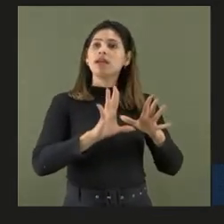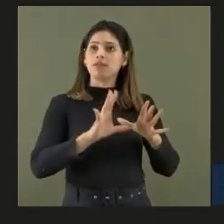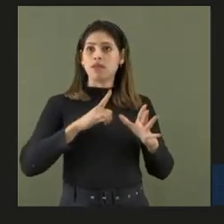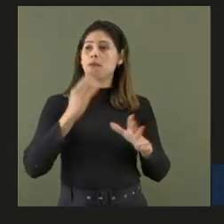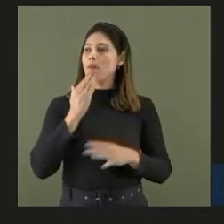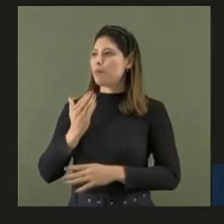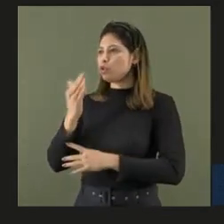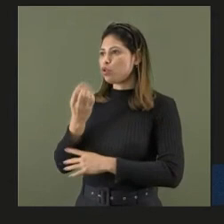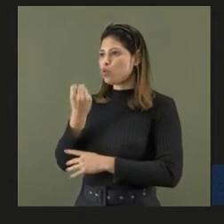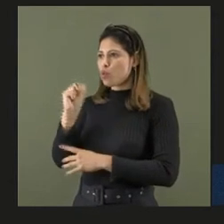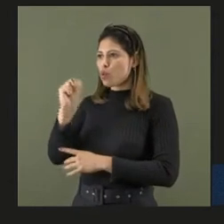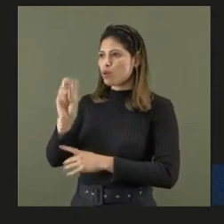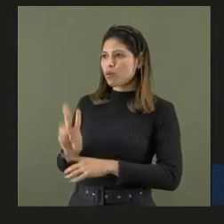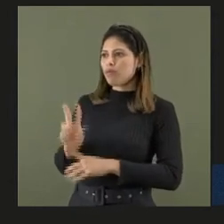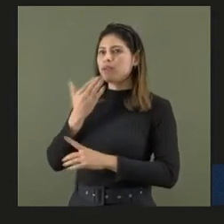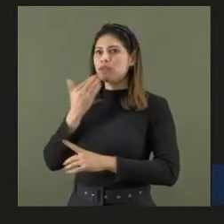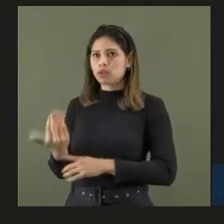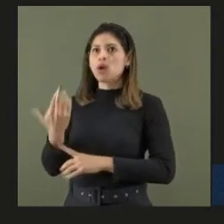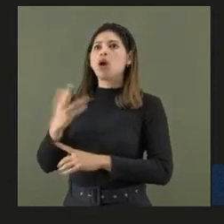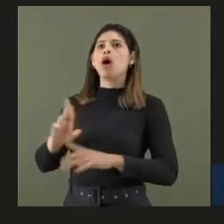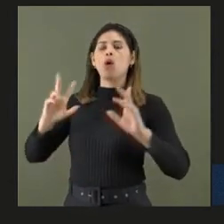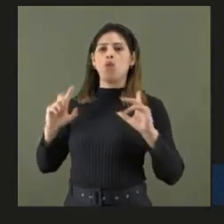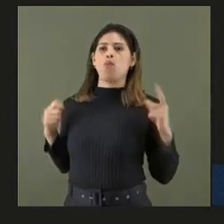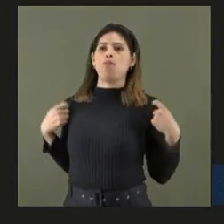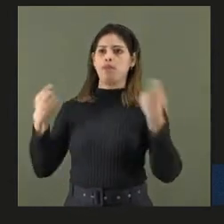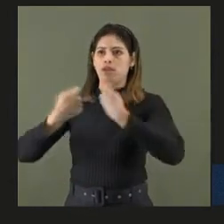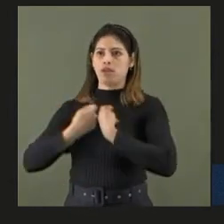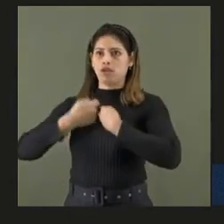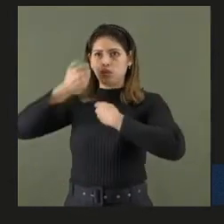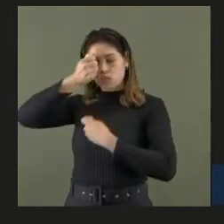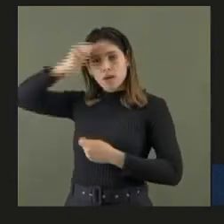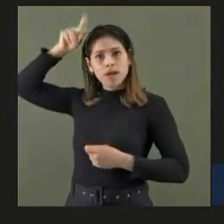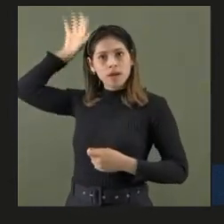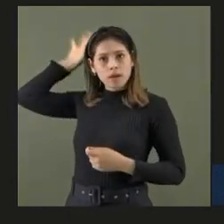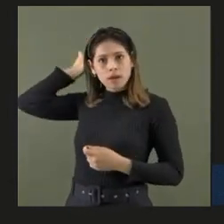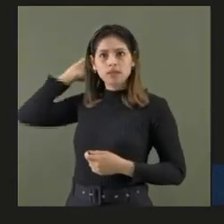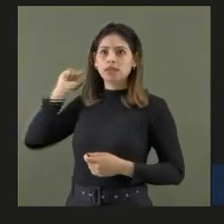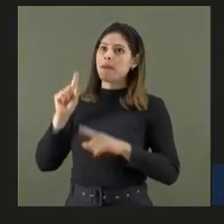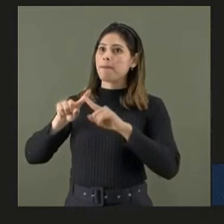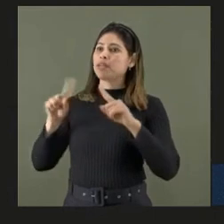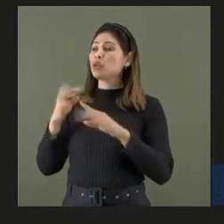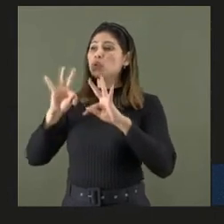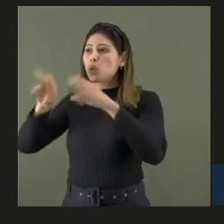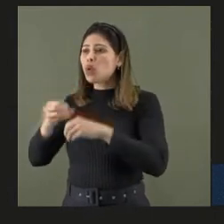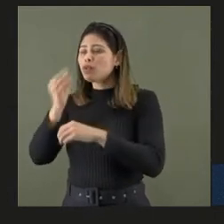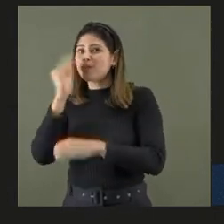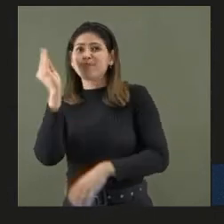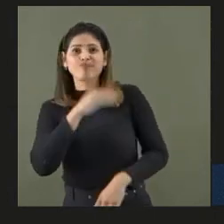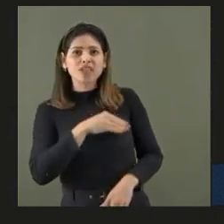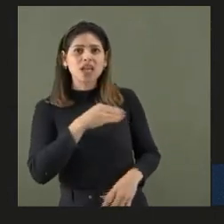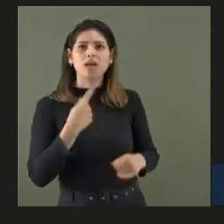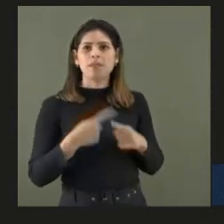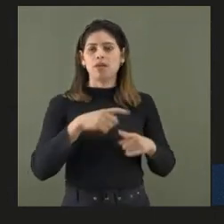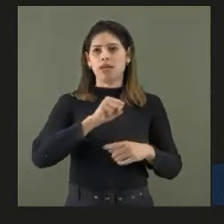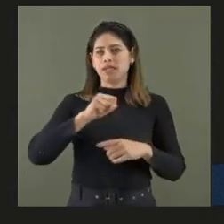ministro pela defesa, ao ministro Alexandre de Moraes, e todos simplesmente ignorados pelo STF. Para finalizar, senhor